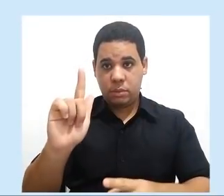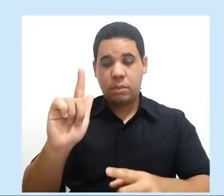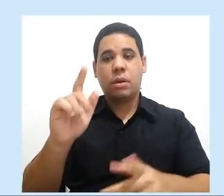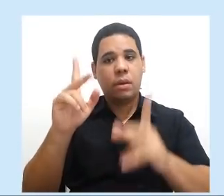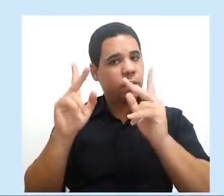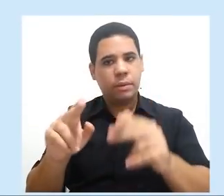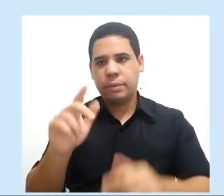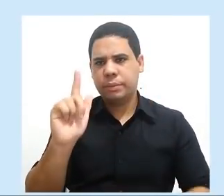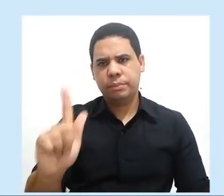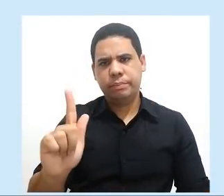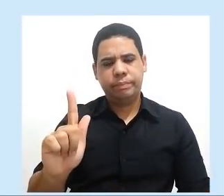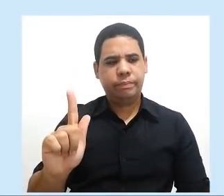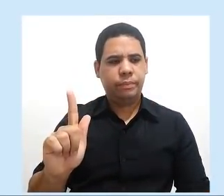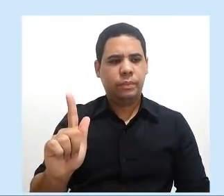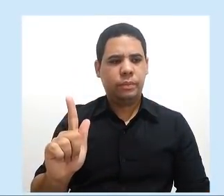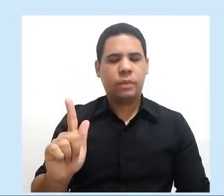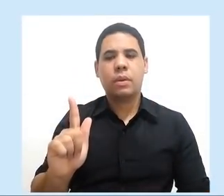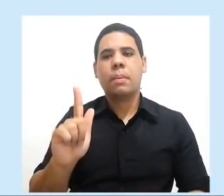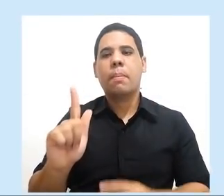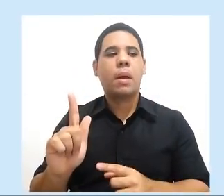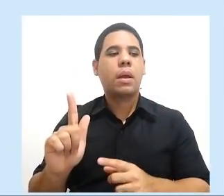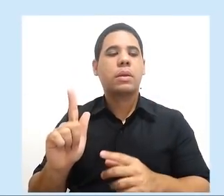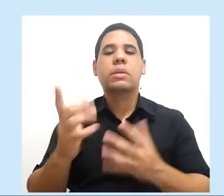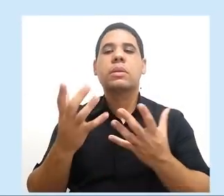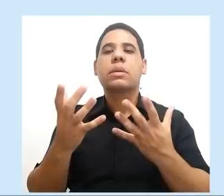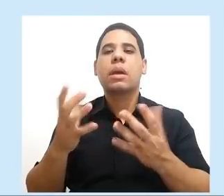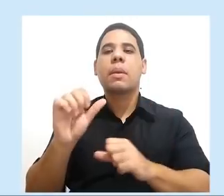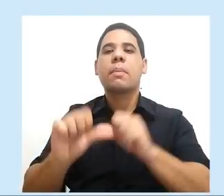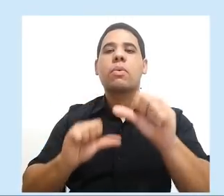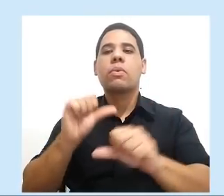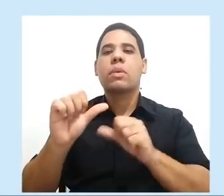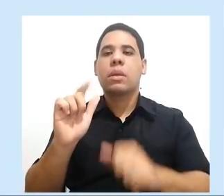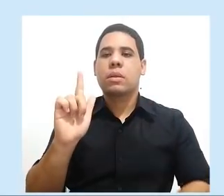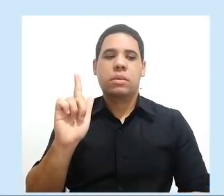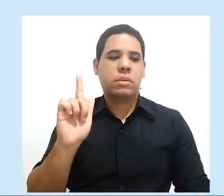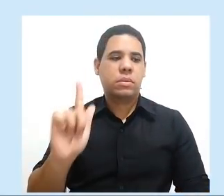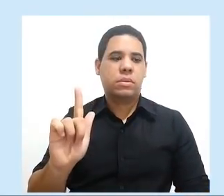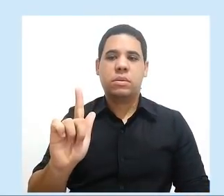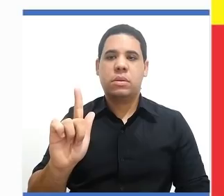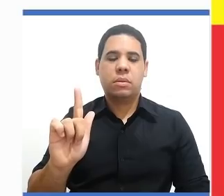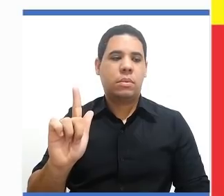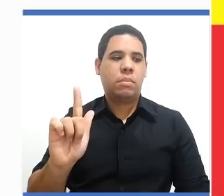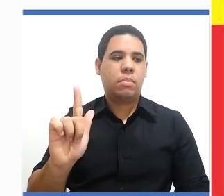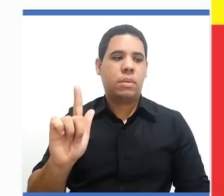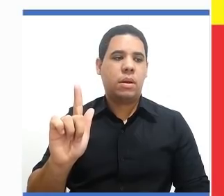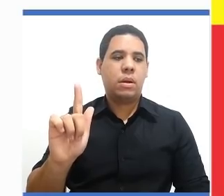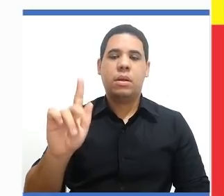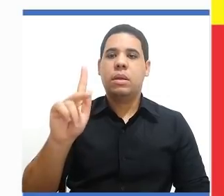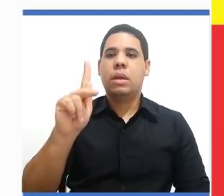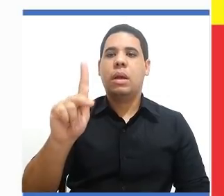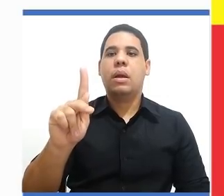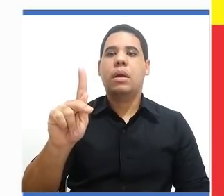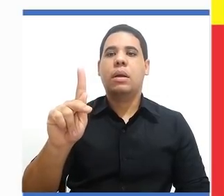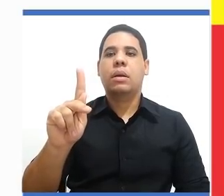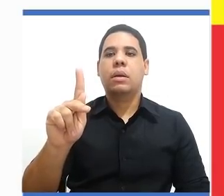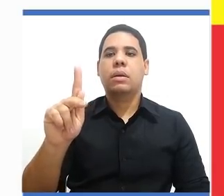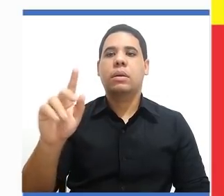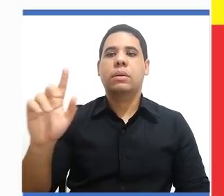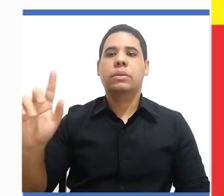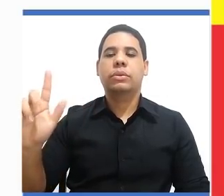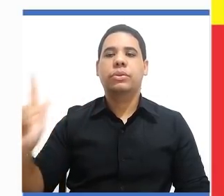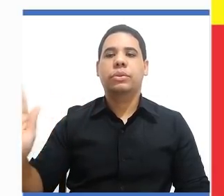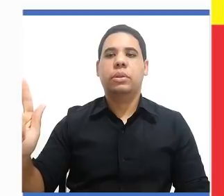4.800 gramas. Dessa informação, a gente vai passar para quilograma. Então, venho.